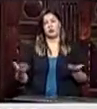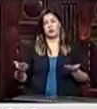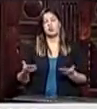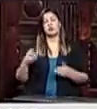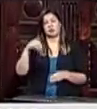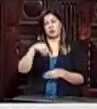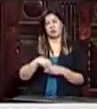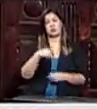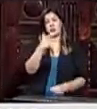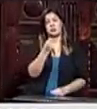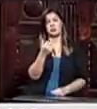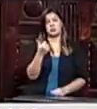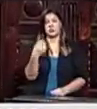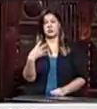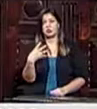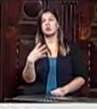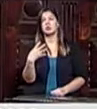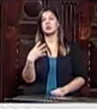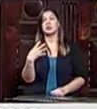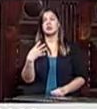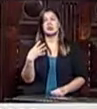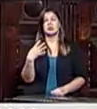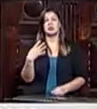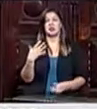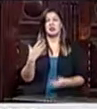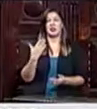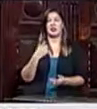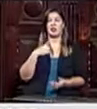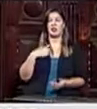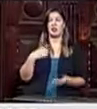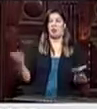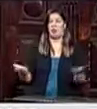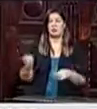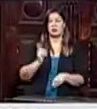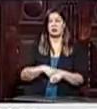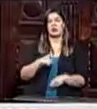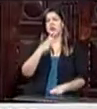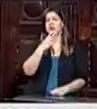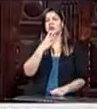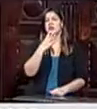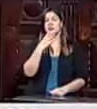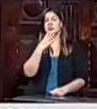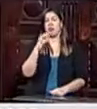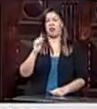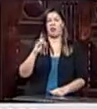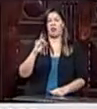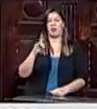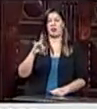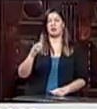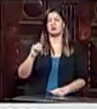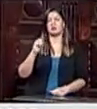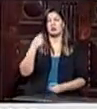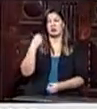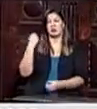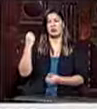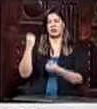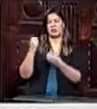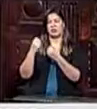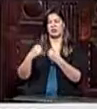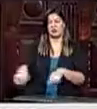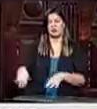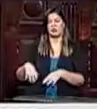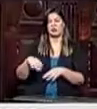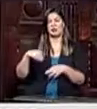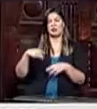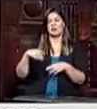eleição em 2014, mas desde a primeira hora houve golpe. Quem não se lembra que o Aécio derrotado, o PSDB derrotado,